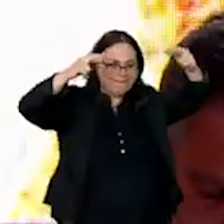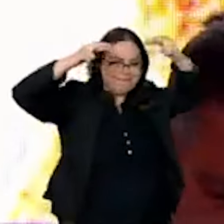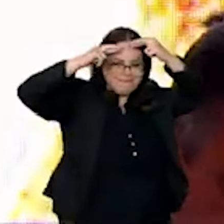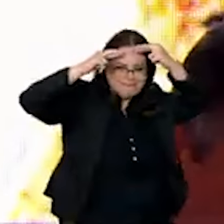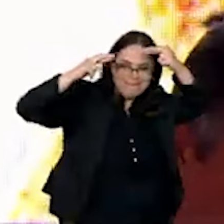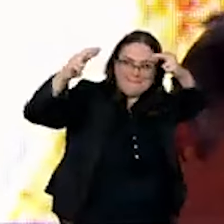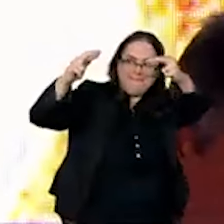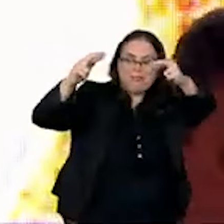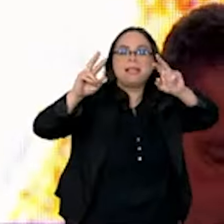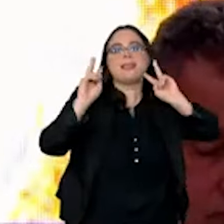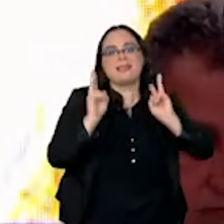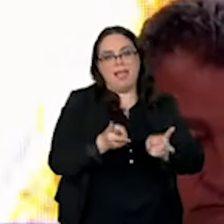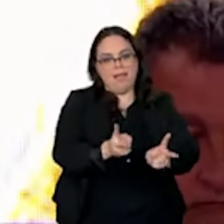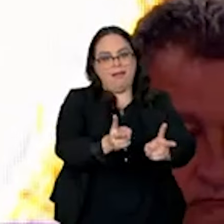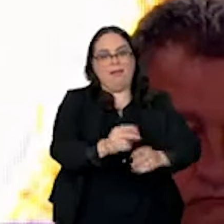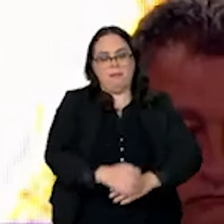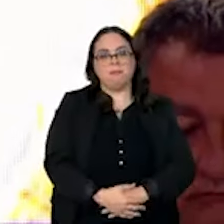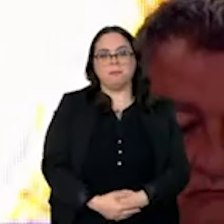gostamos de ser respeitados.